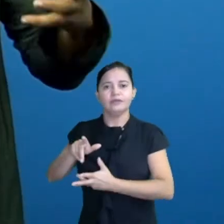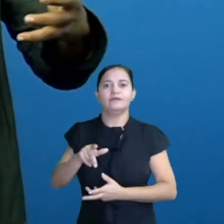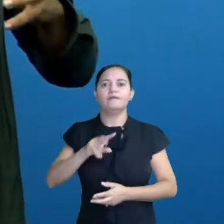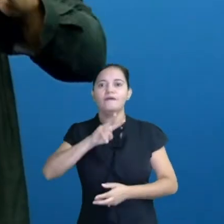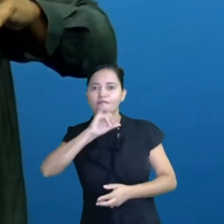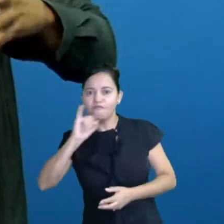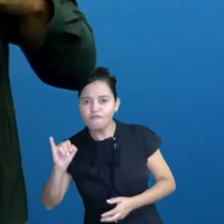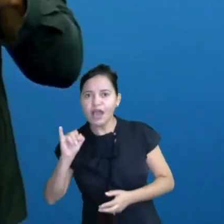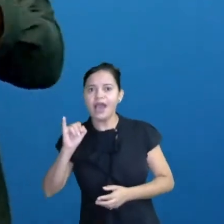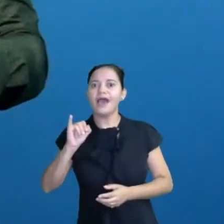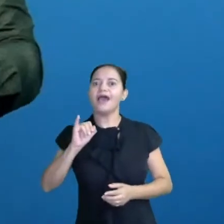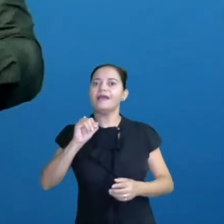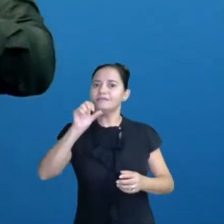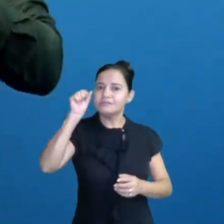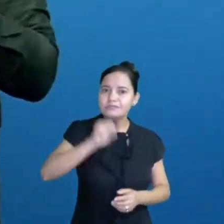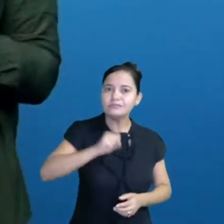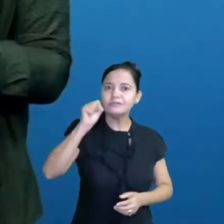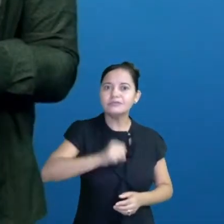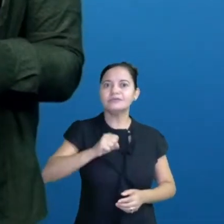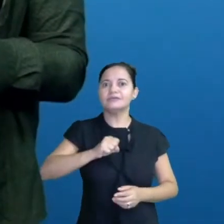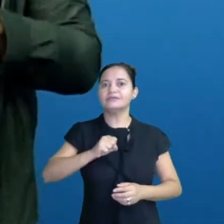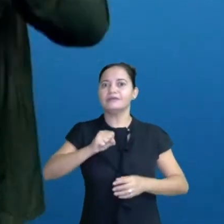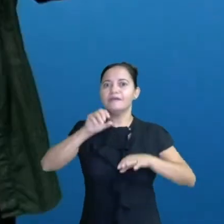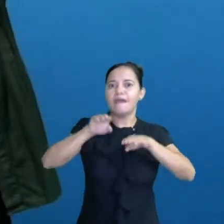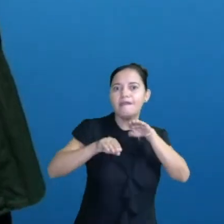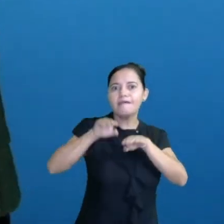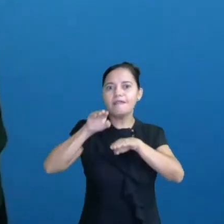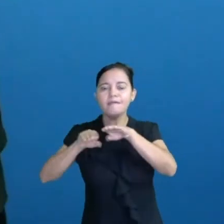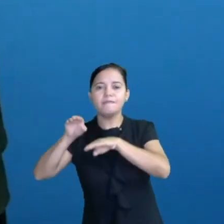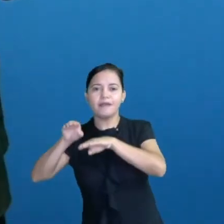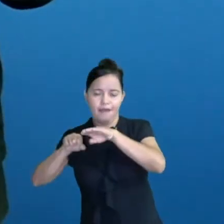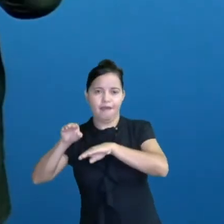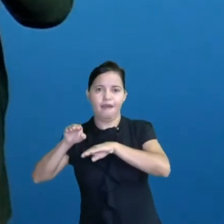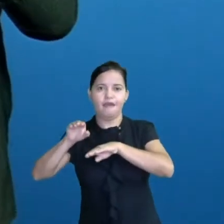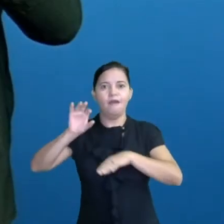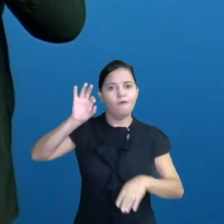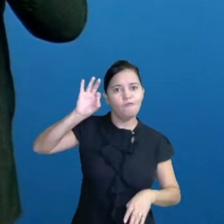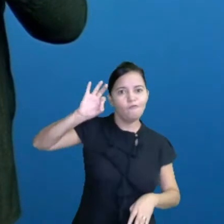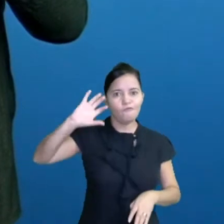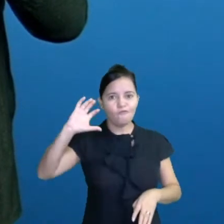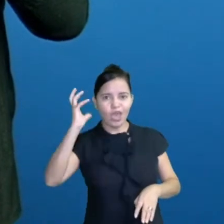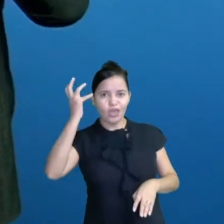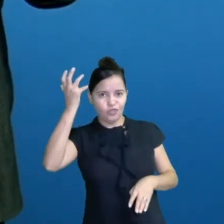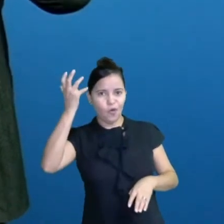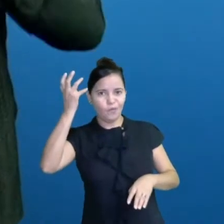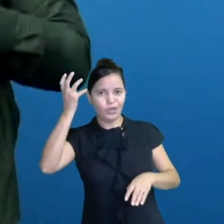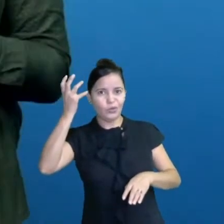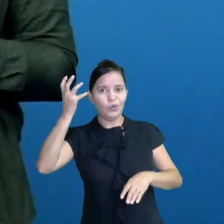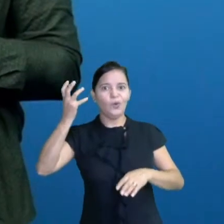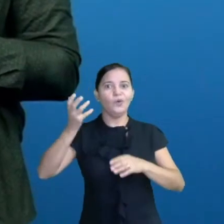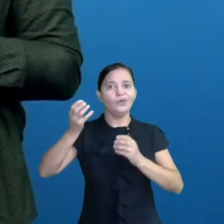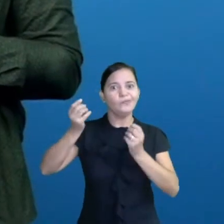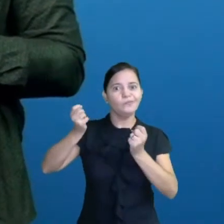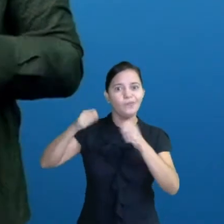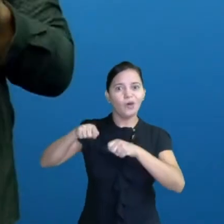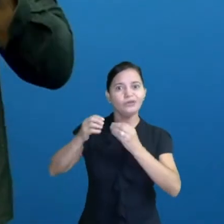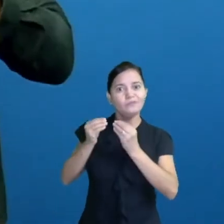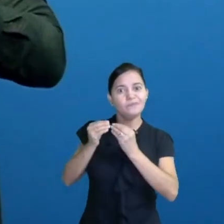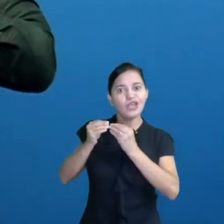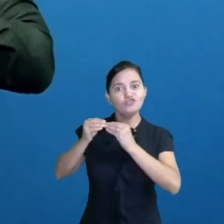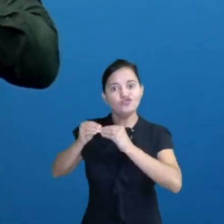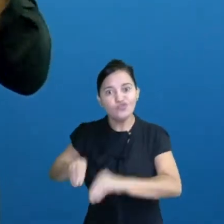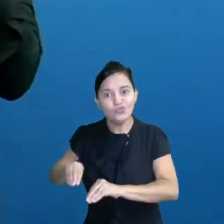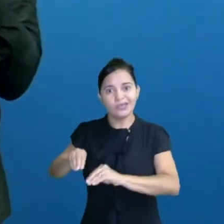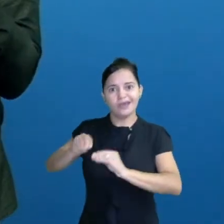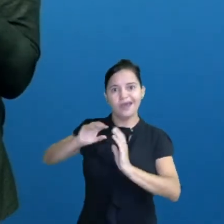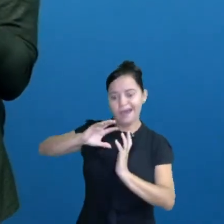ele vai maximizar, ele vai turbinar esse efeito estufa, causando esse fenômeno que não é bom para o nosso planeta, que é o aquecimento global. Agora vamos